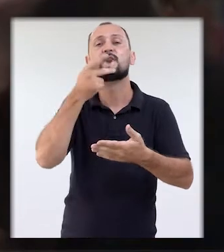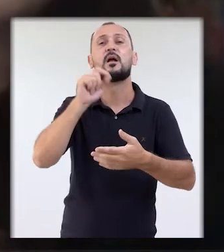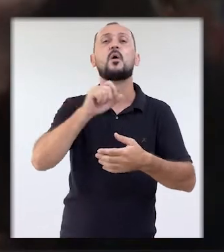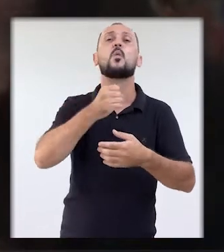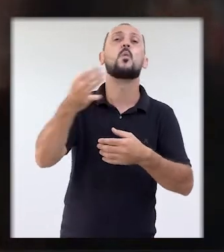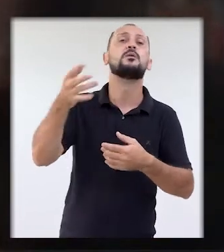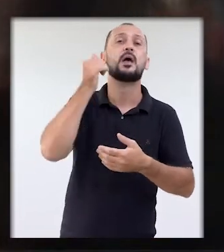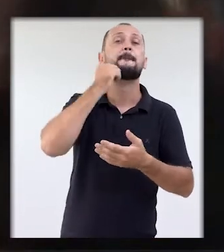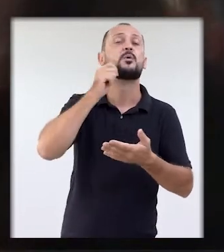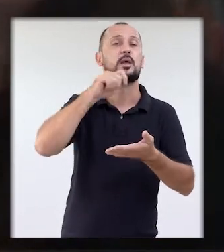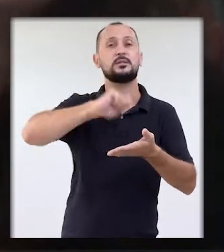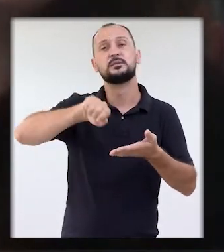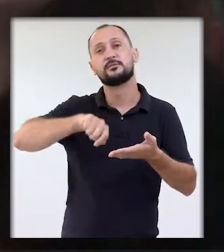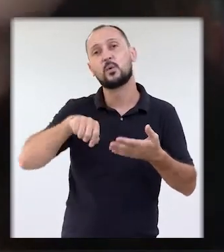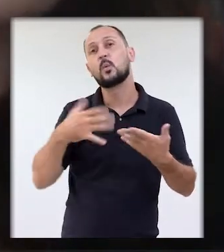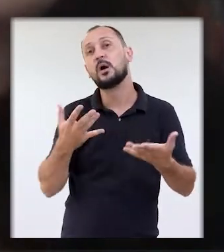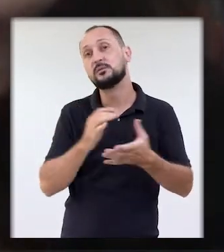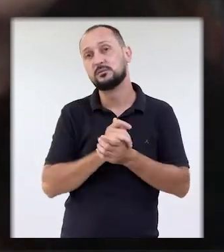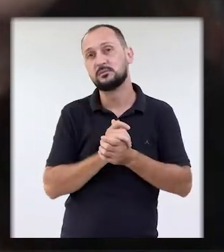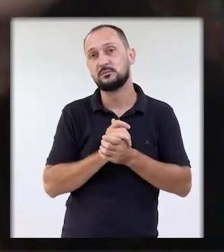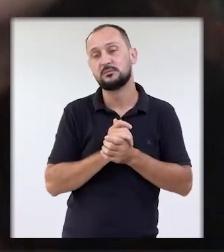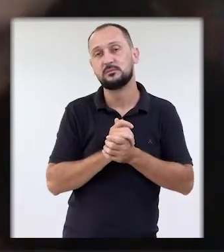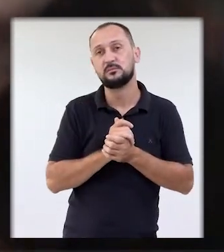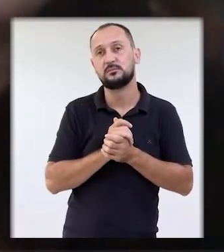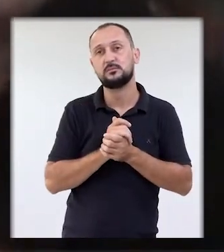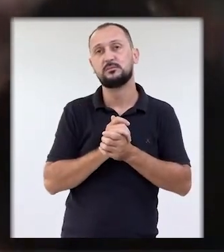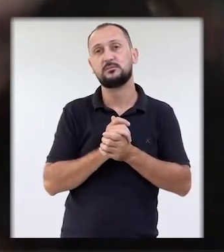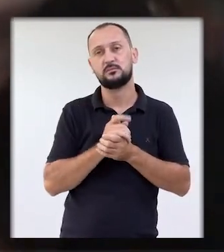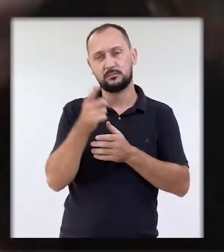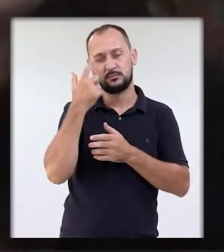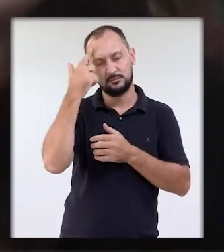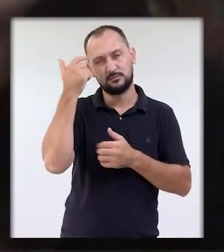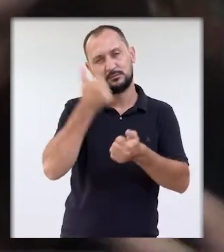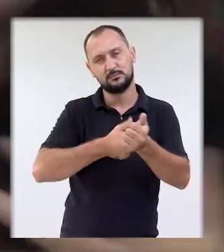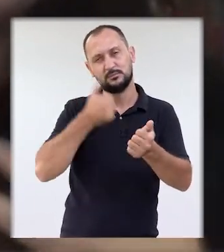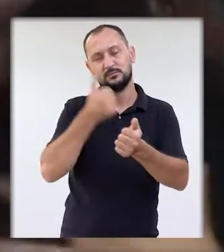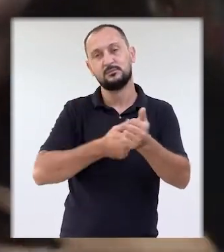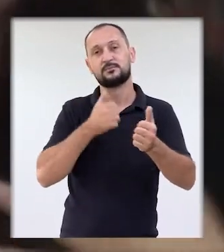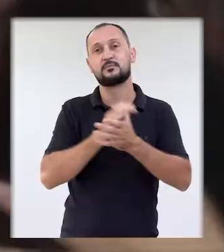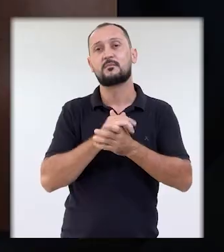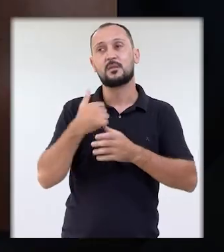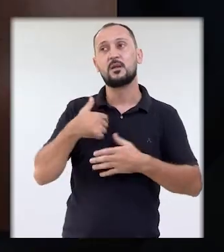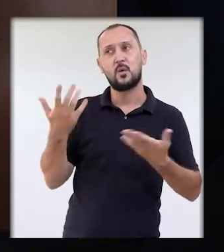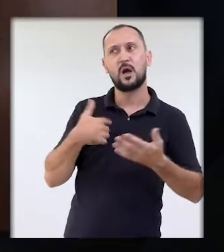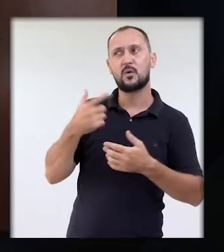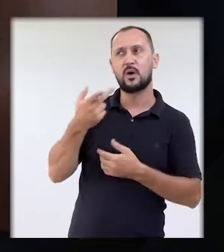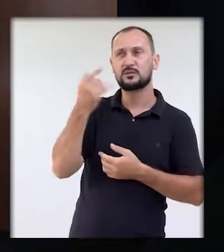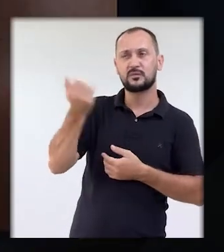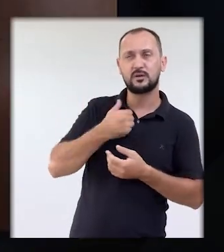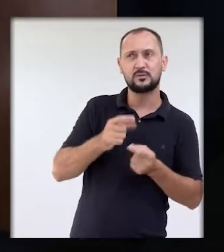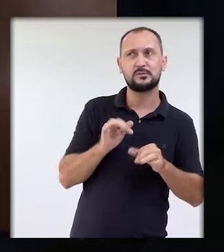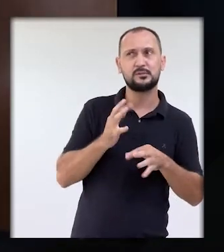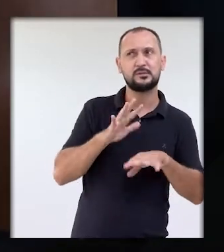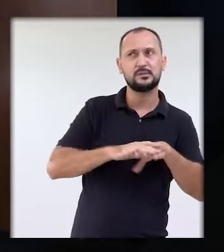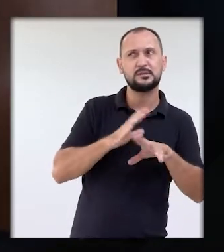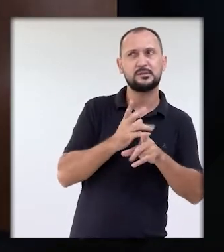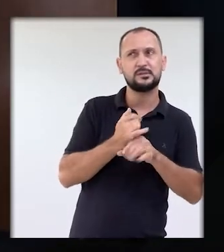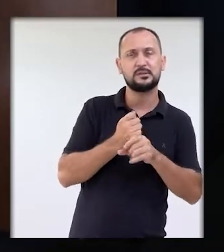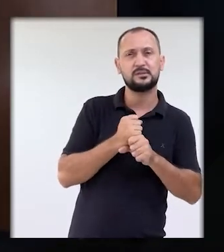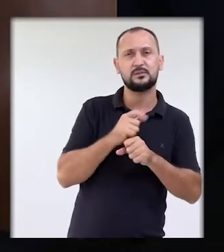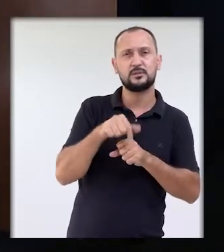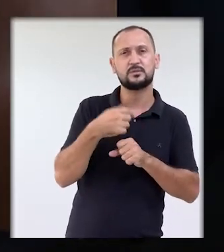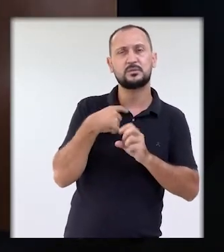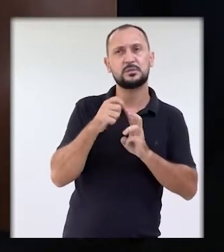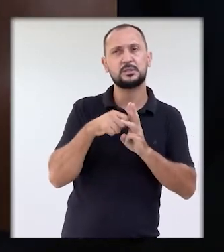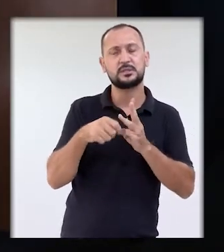você lê e me fala quantos foram de mulheres, sabe? Façam esse exame. Eu estou até fazendo uma conta aqui, eu acho